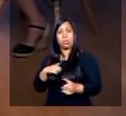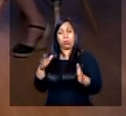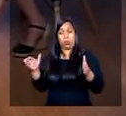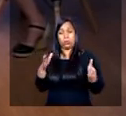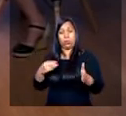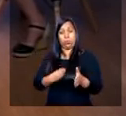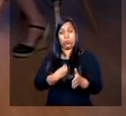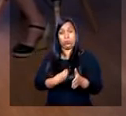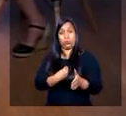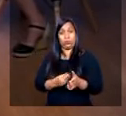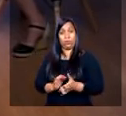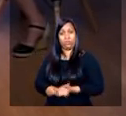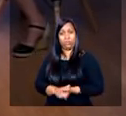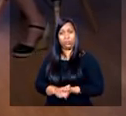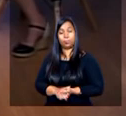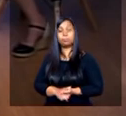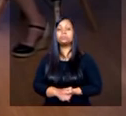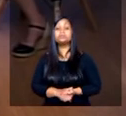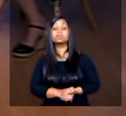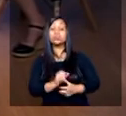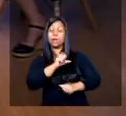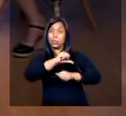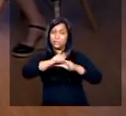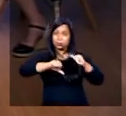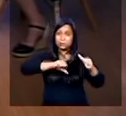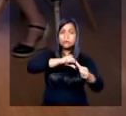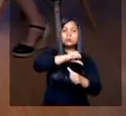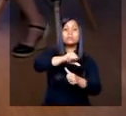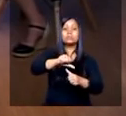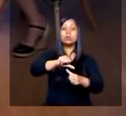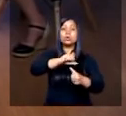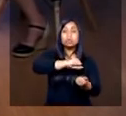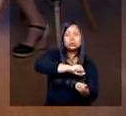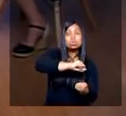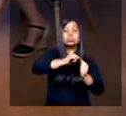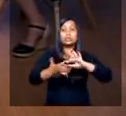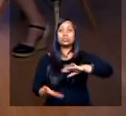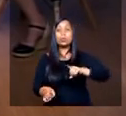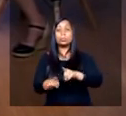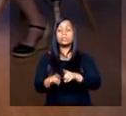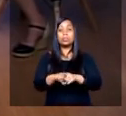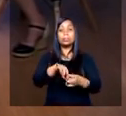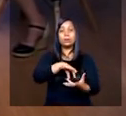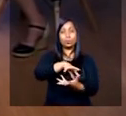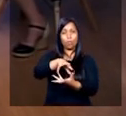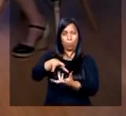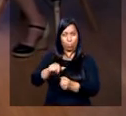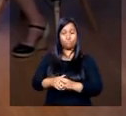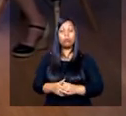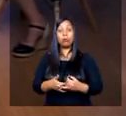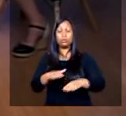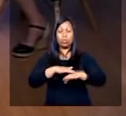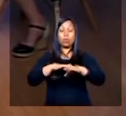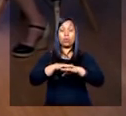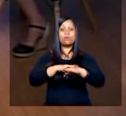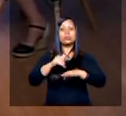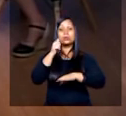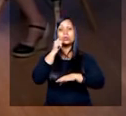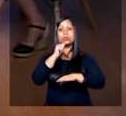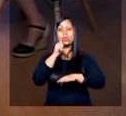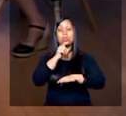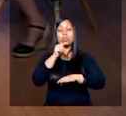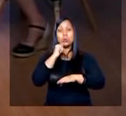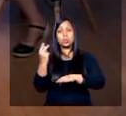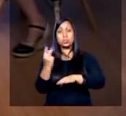respaldo. Você transformando essa relação, você transforma o mundo também. A gente está falando hoje aqui com o pessoal do projeto Ninho Bebê. Eu converso com a Cláudia